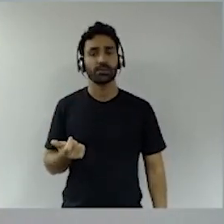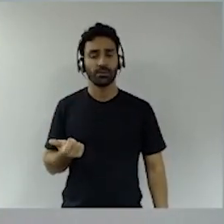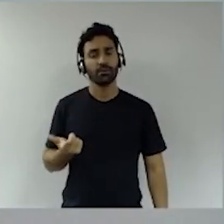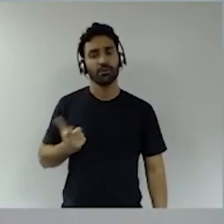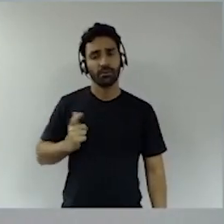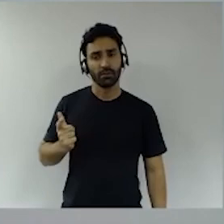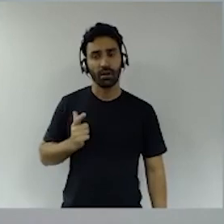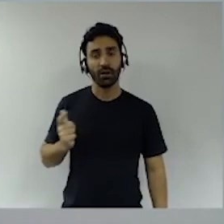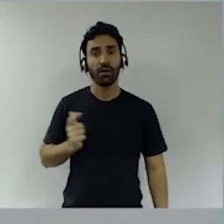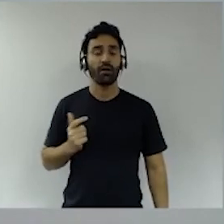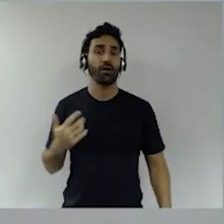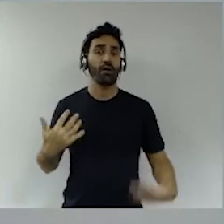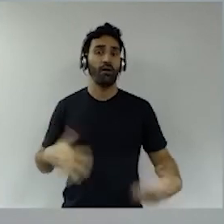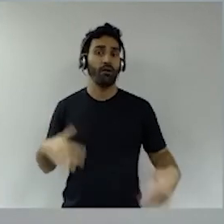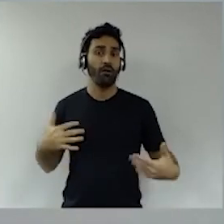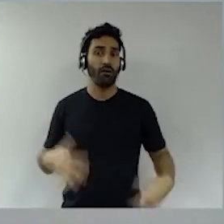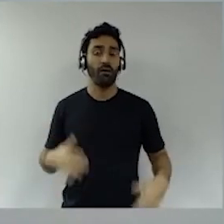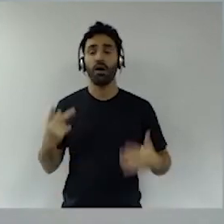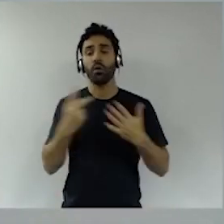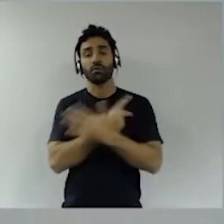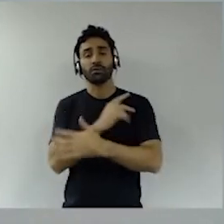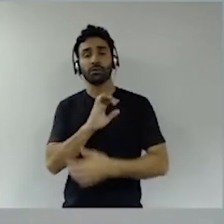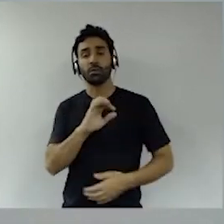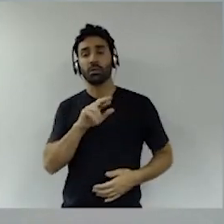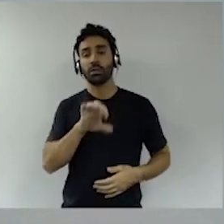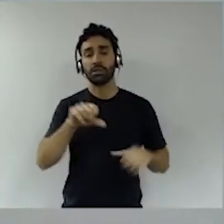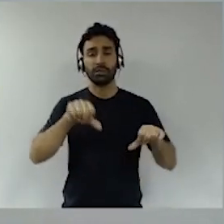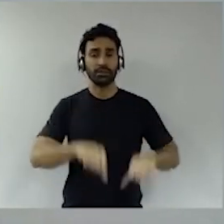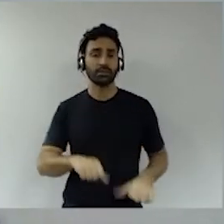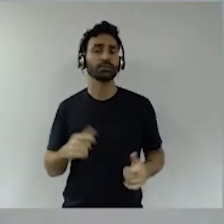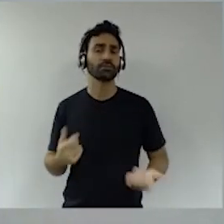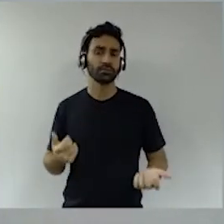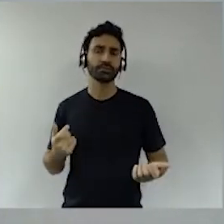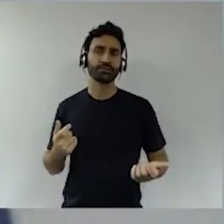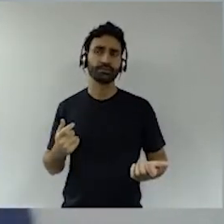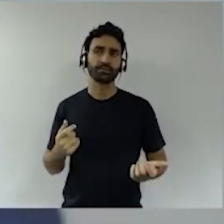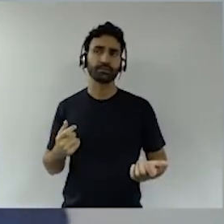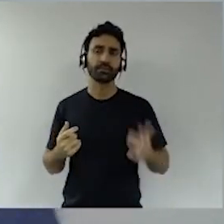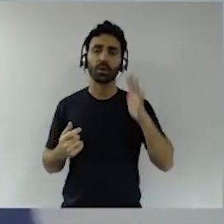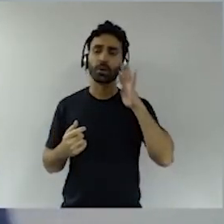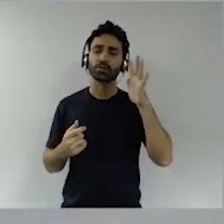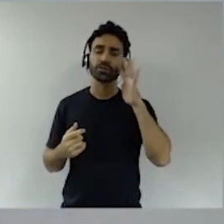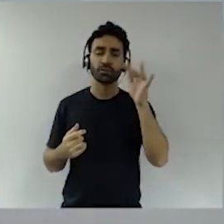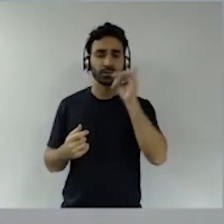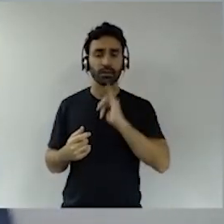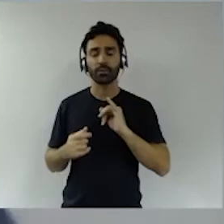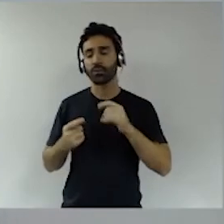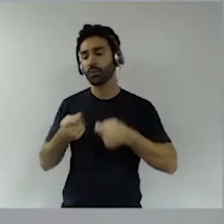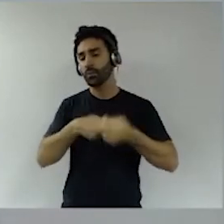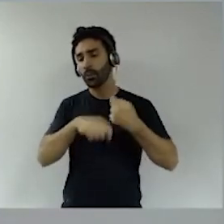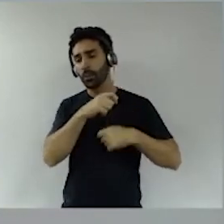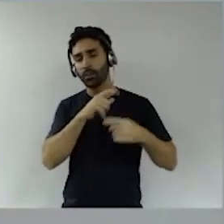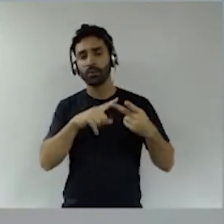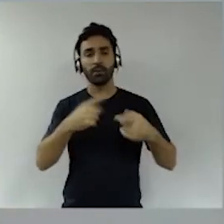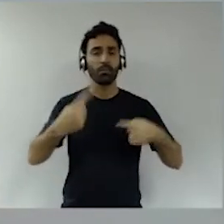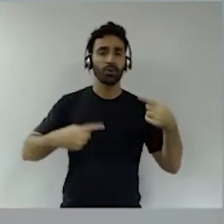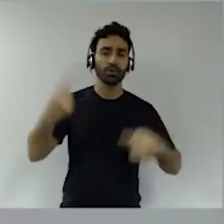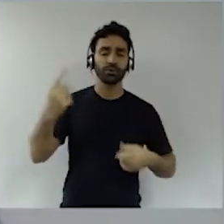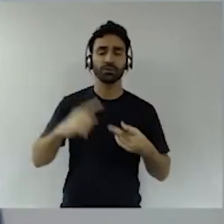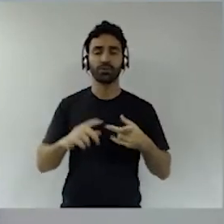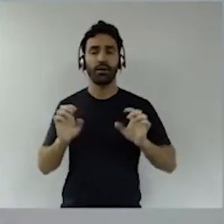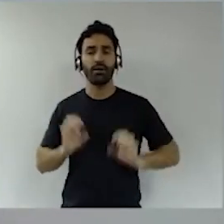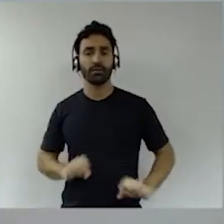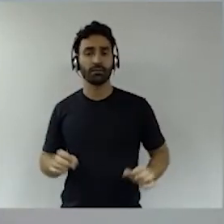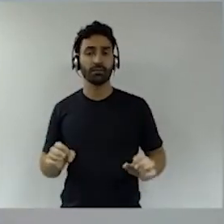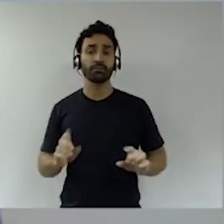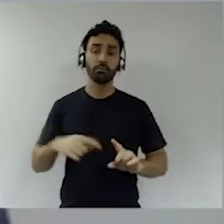grande comoção, de grande crise, né? Já não bastasse as crises econômicas, políticas, éticas,